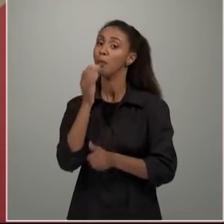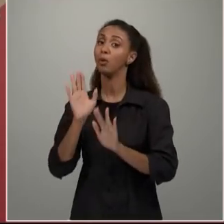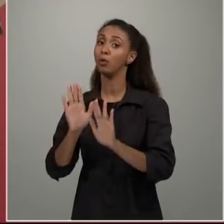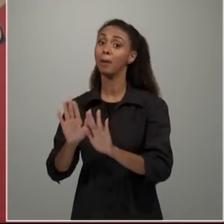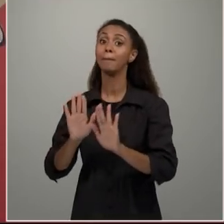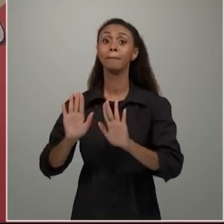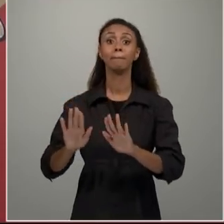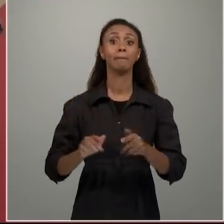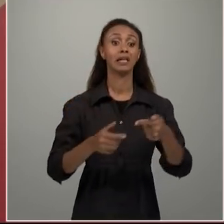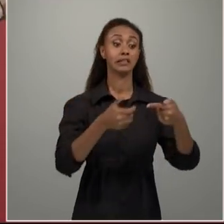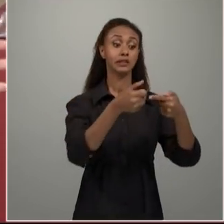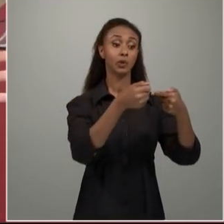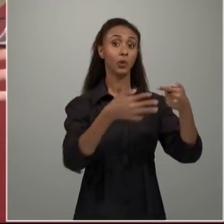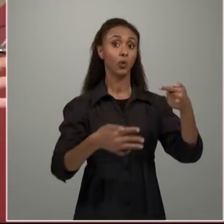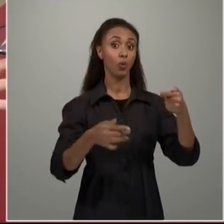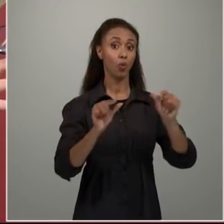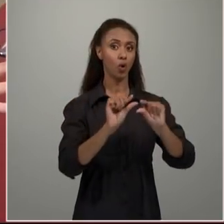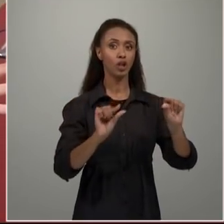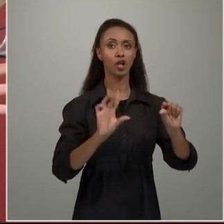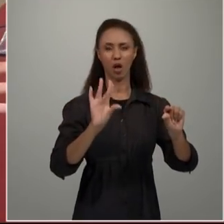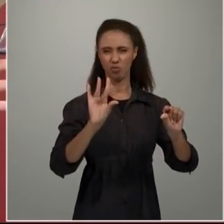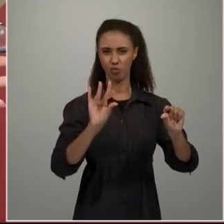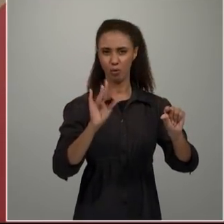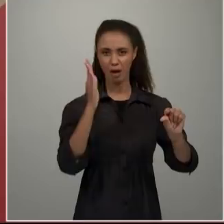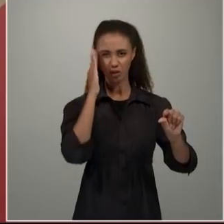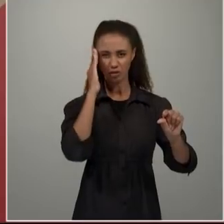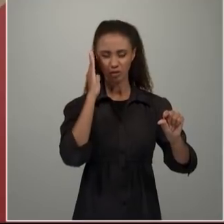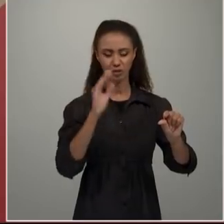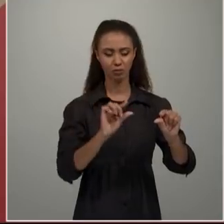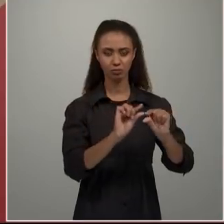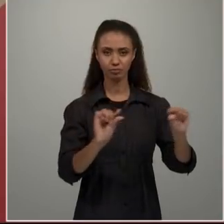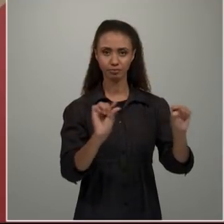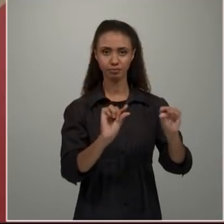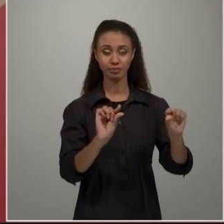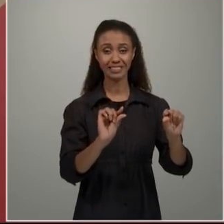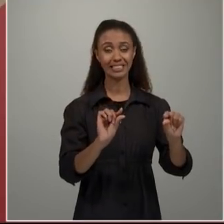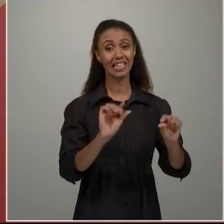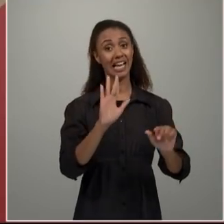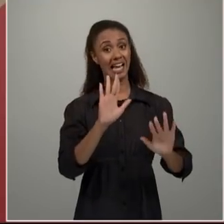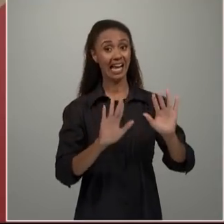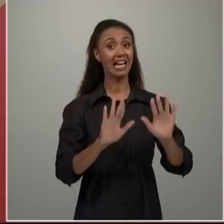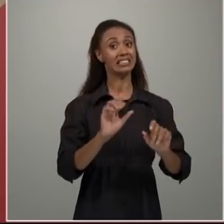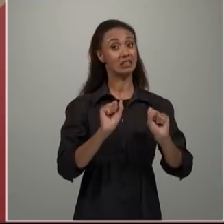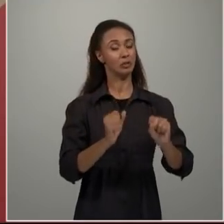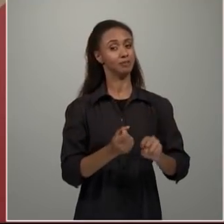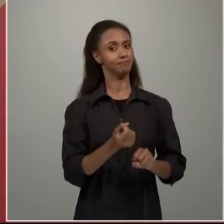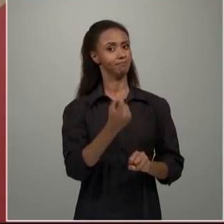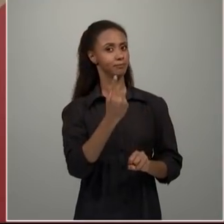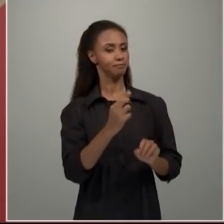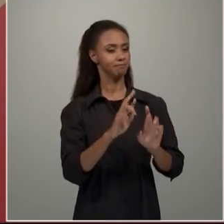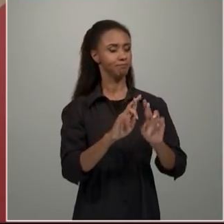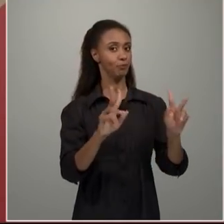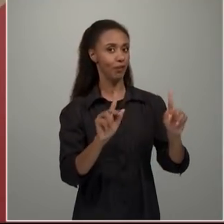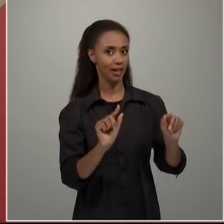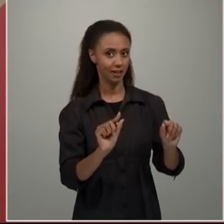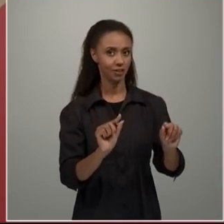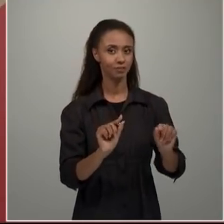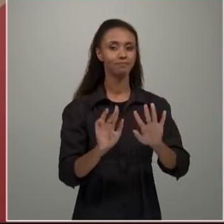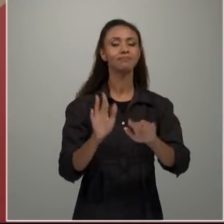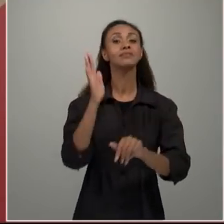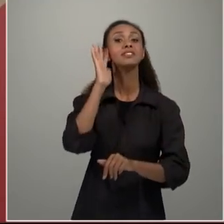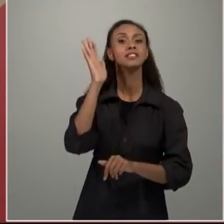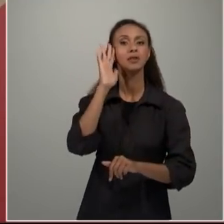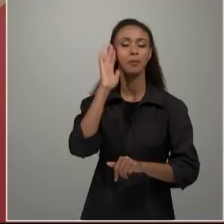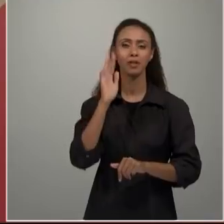do google que ela gera automaticamente ela pode gerar alguma coisa meio diferente porque nós imagine o seguinte a